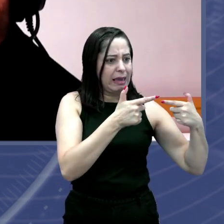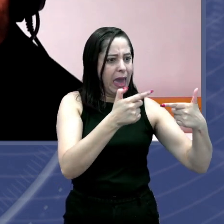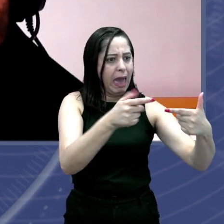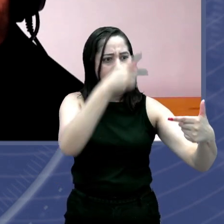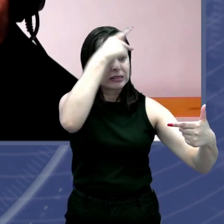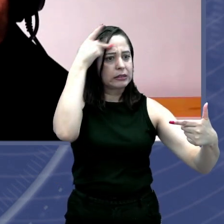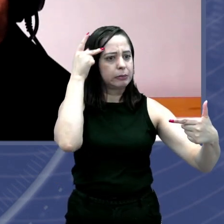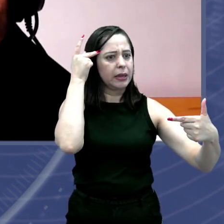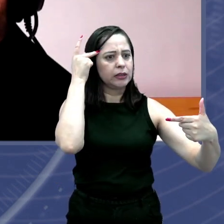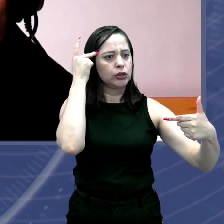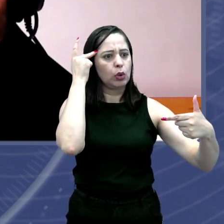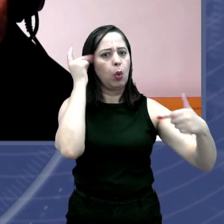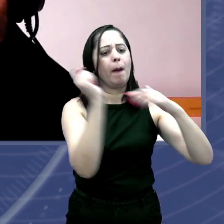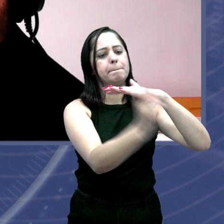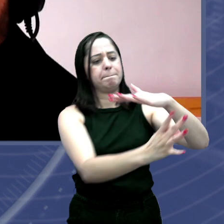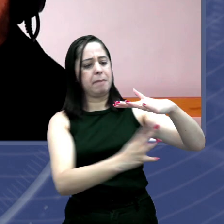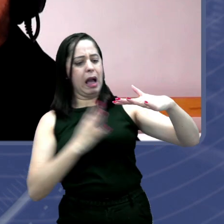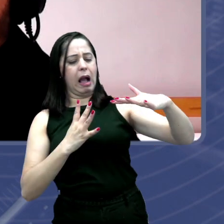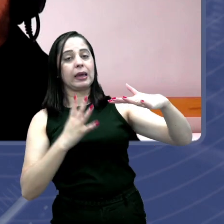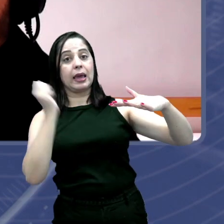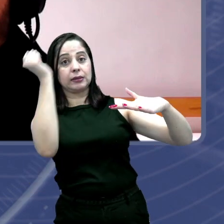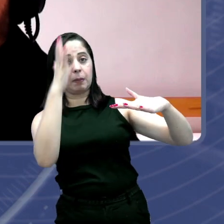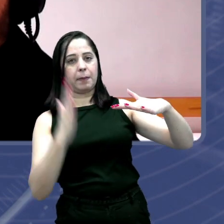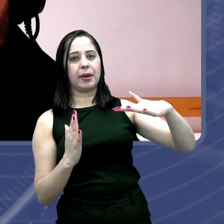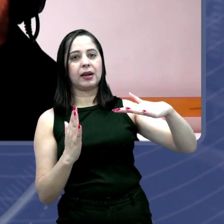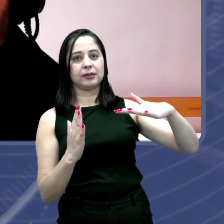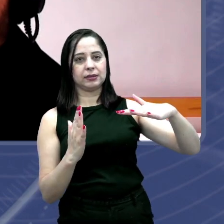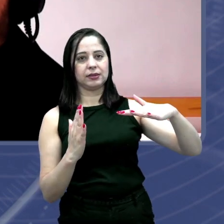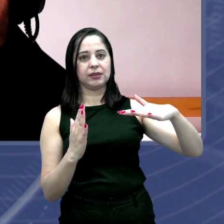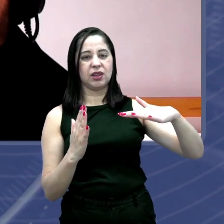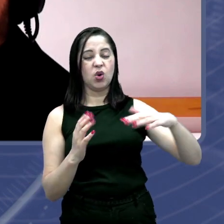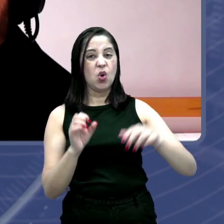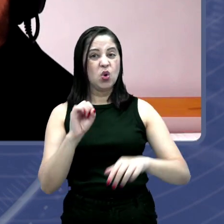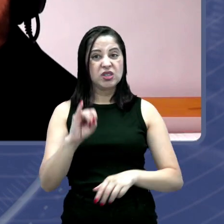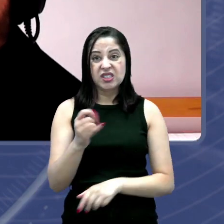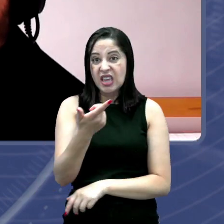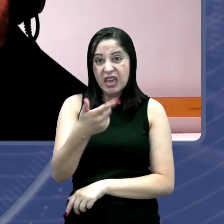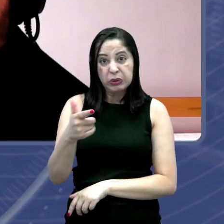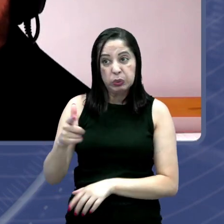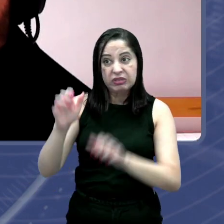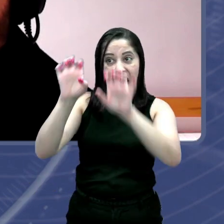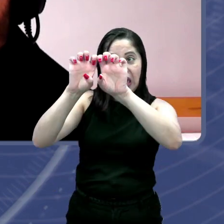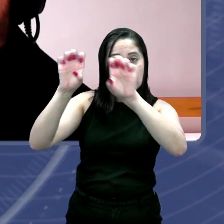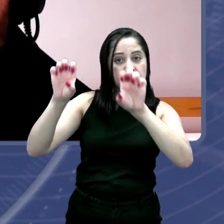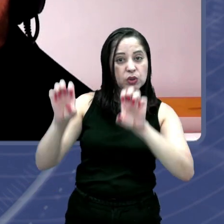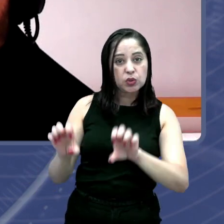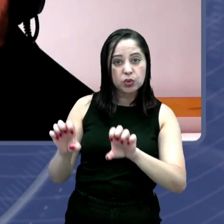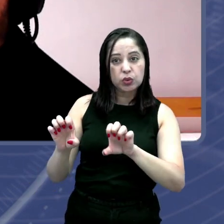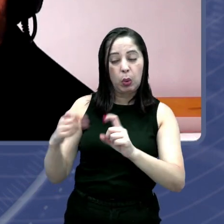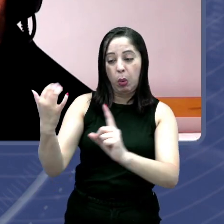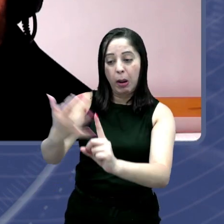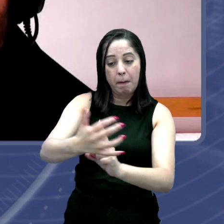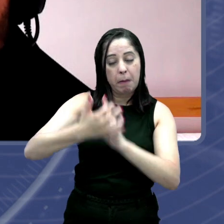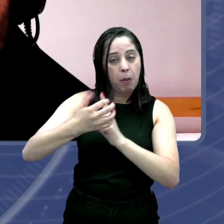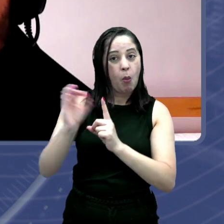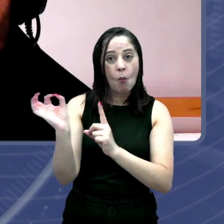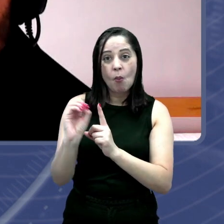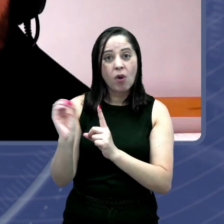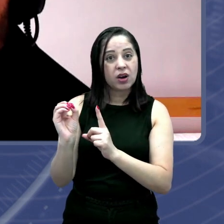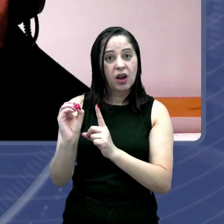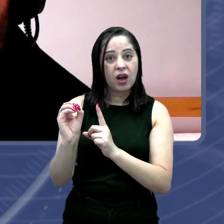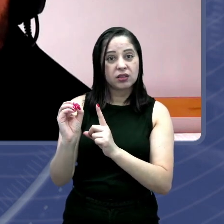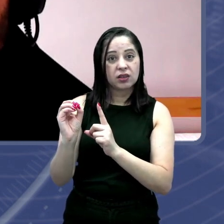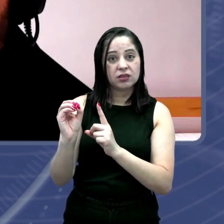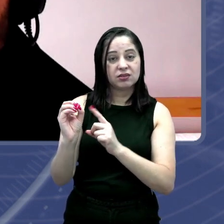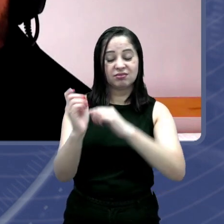forçada, mas aí chega num determinado país, se não tiver essa estrutura, né, esse acolhimento,